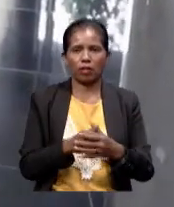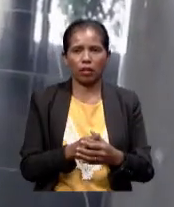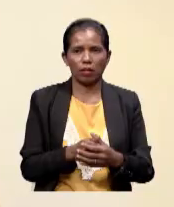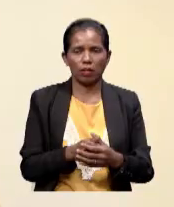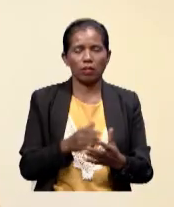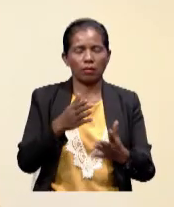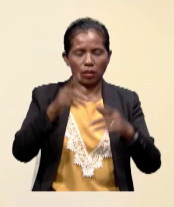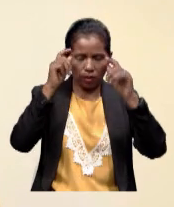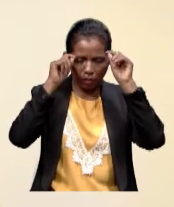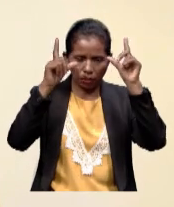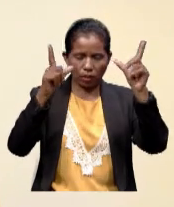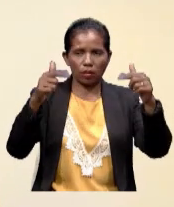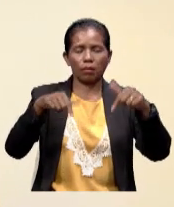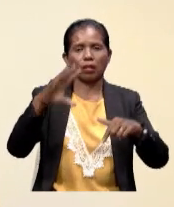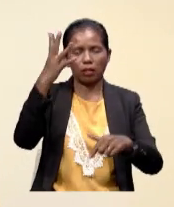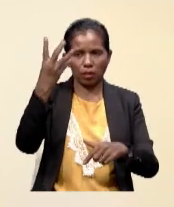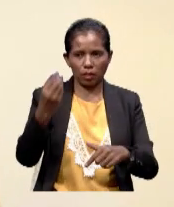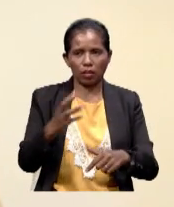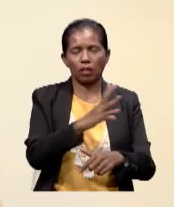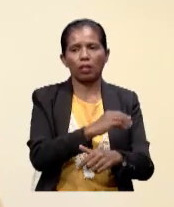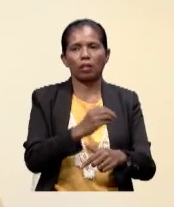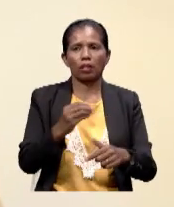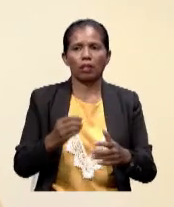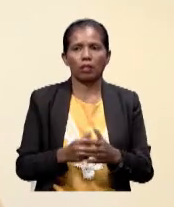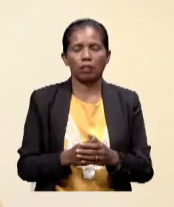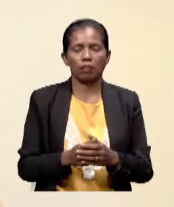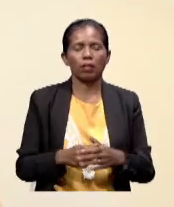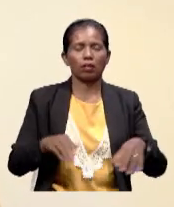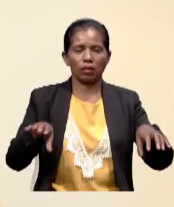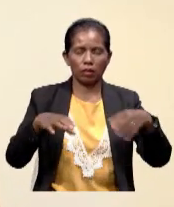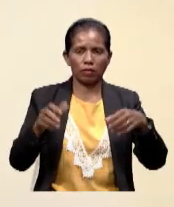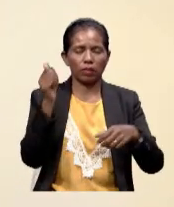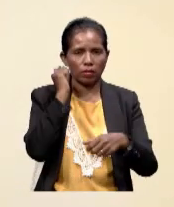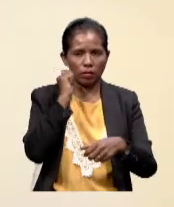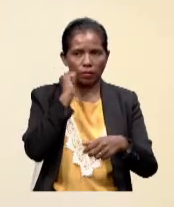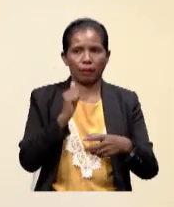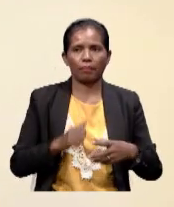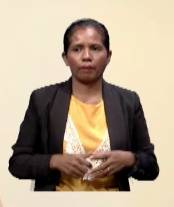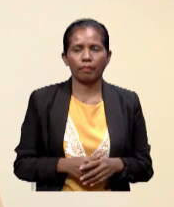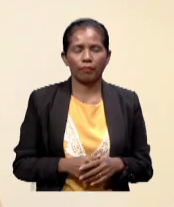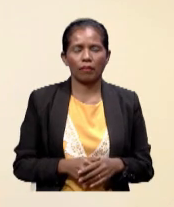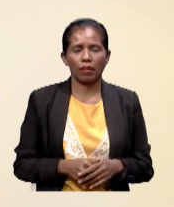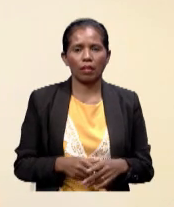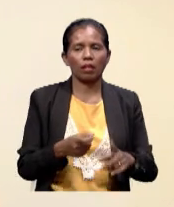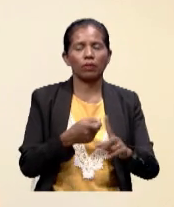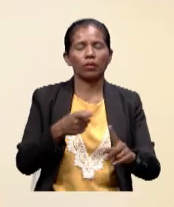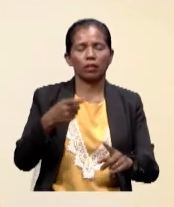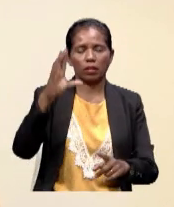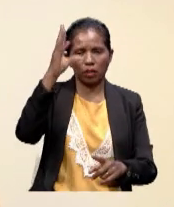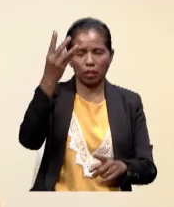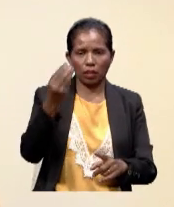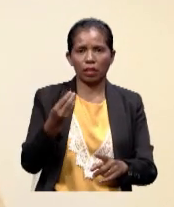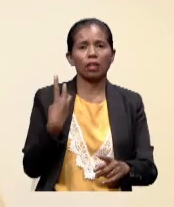Timor-Leste nian mai Jakarta no mosa missão ASEAN nian. Husi Jakarta, ami